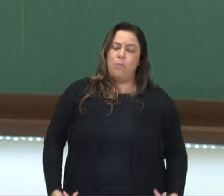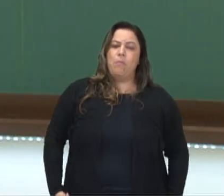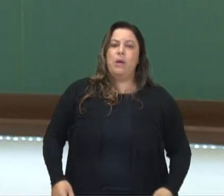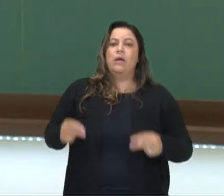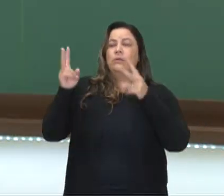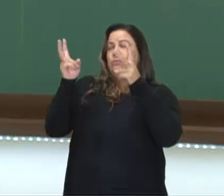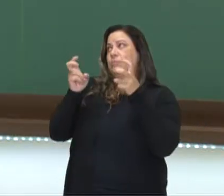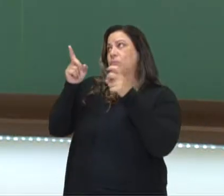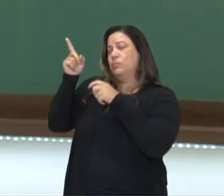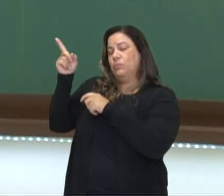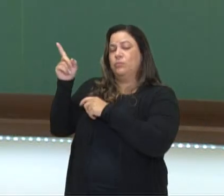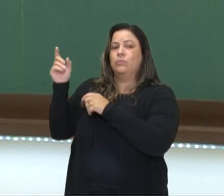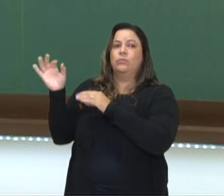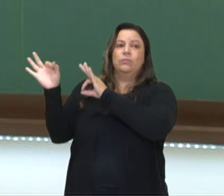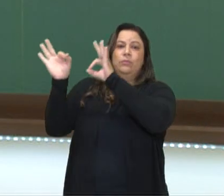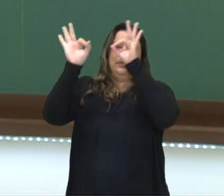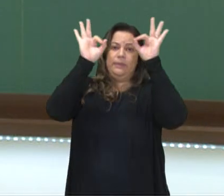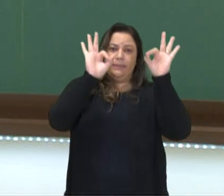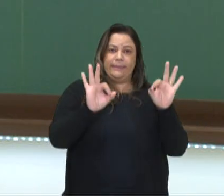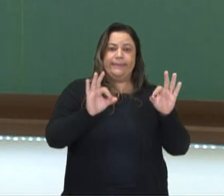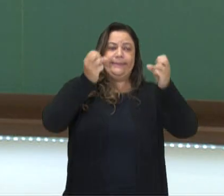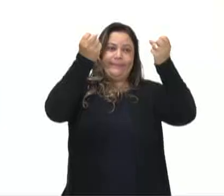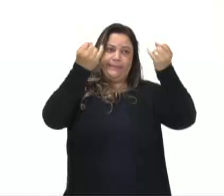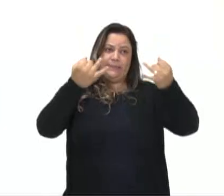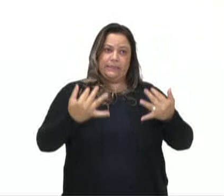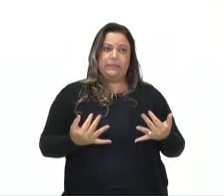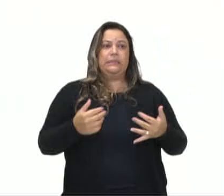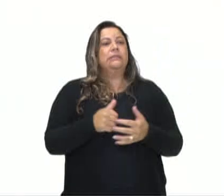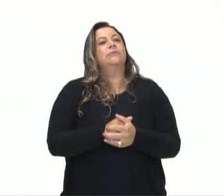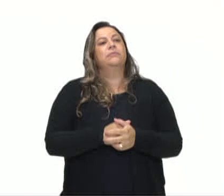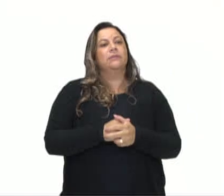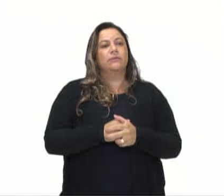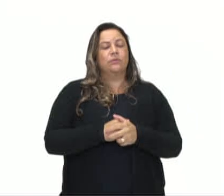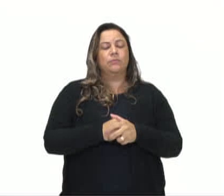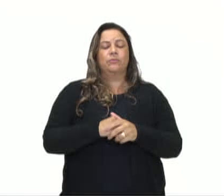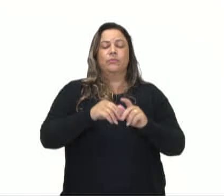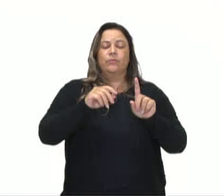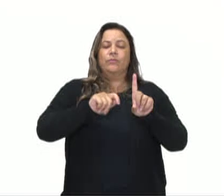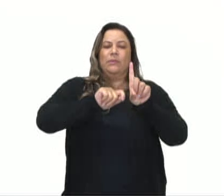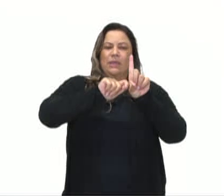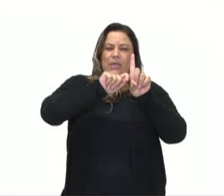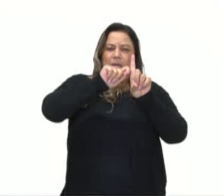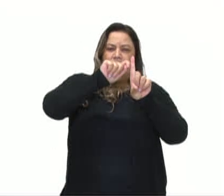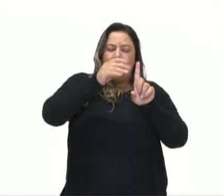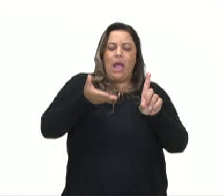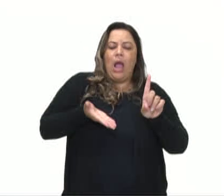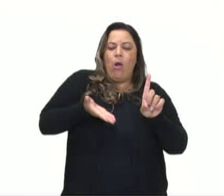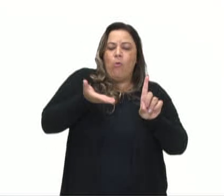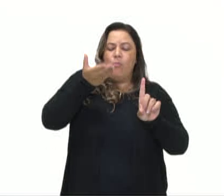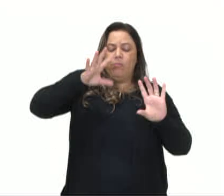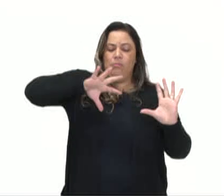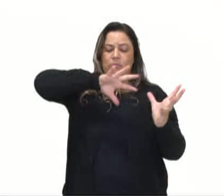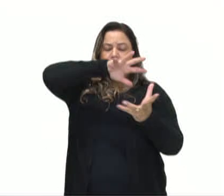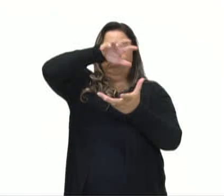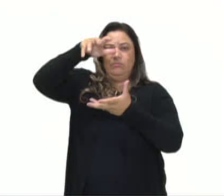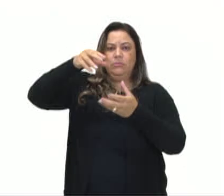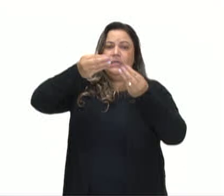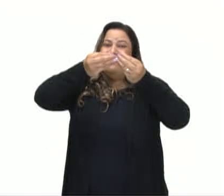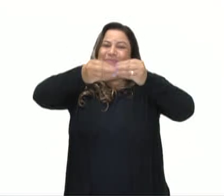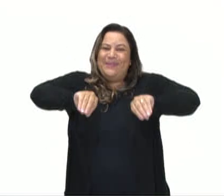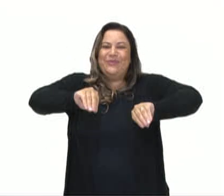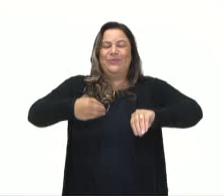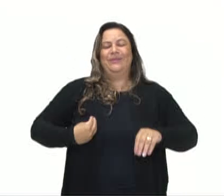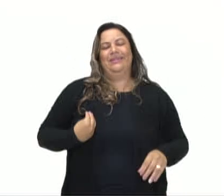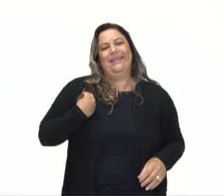você a seguinte definição do aquecimento global, que consiste no aumento da temperatura média do planeta e que prejudica a vida no nosso